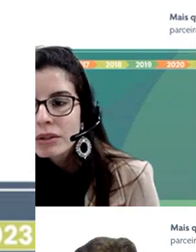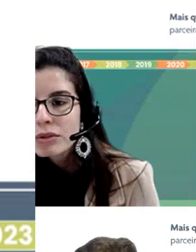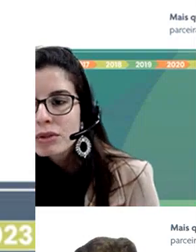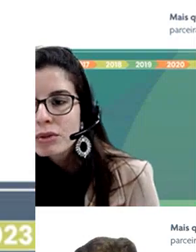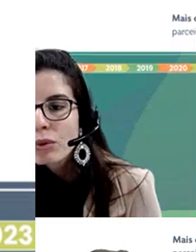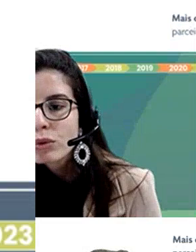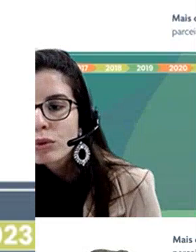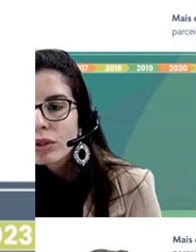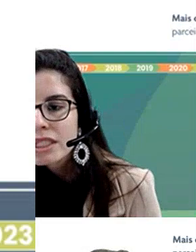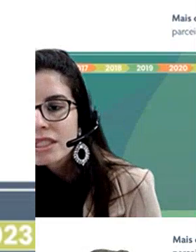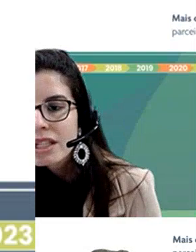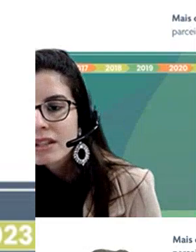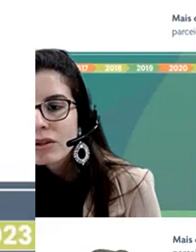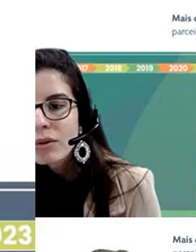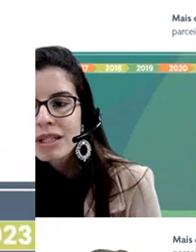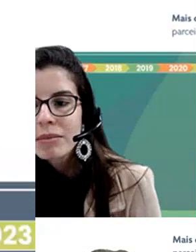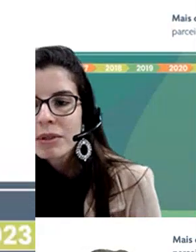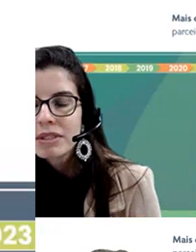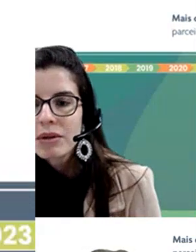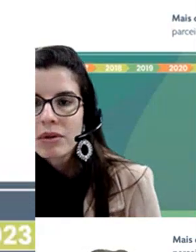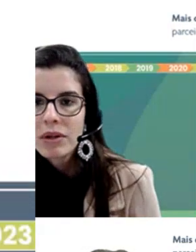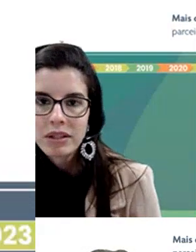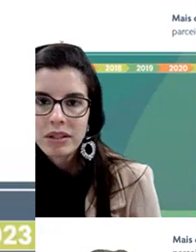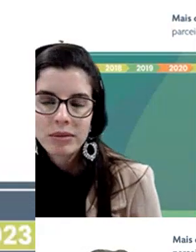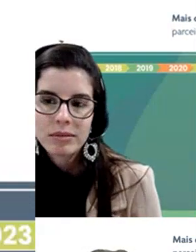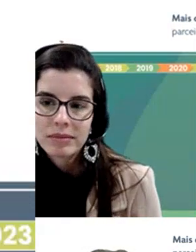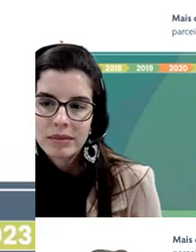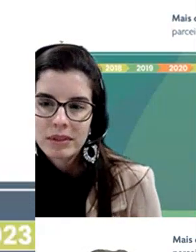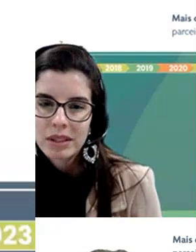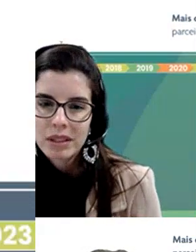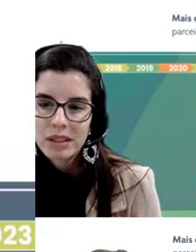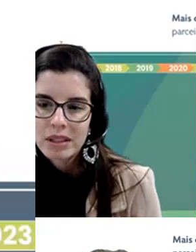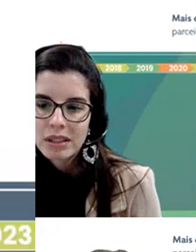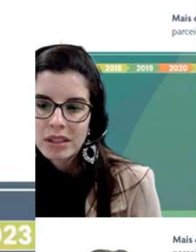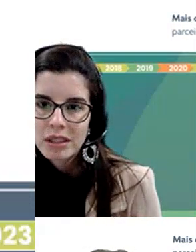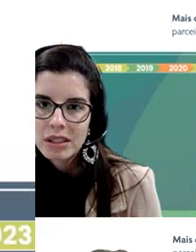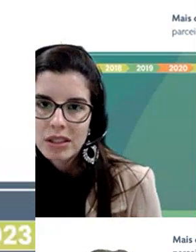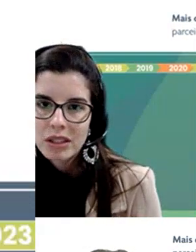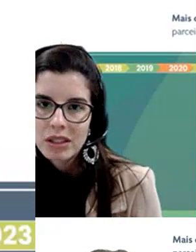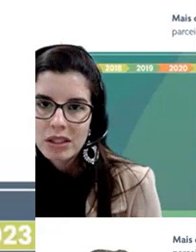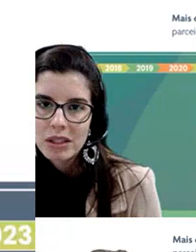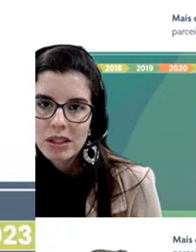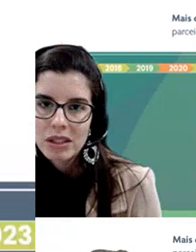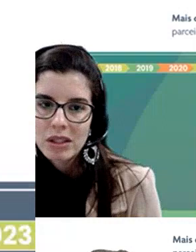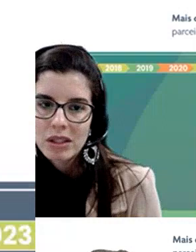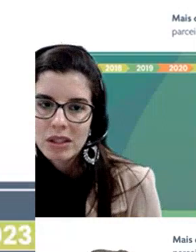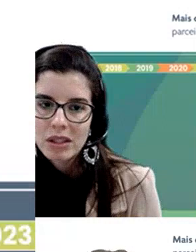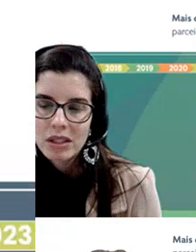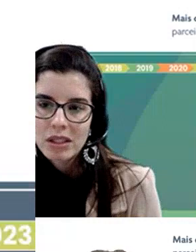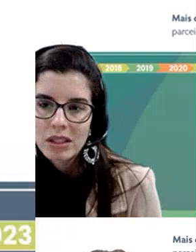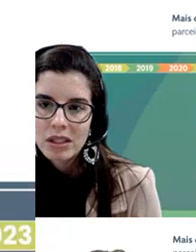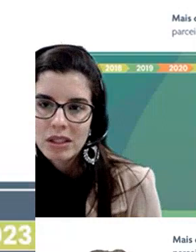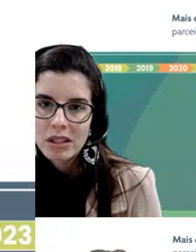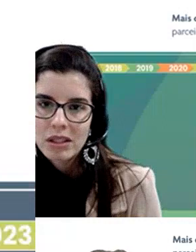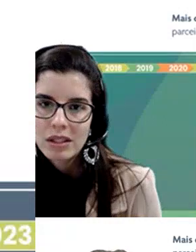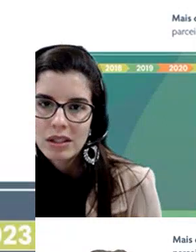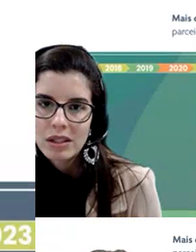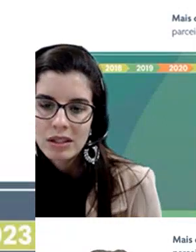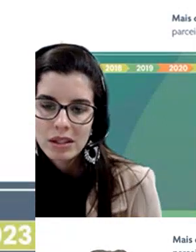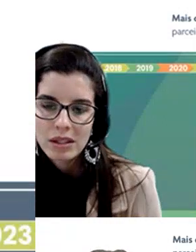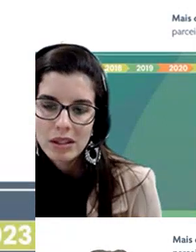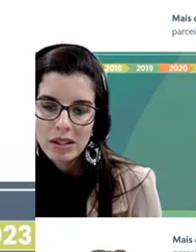está ocorrendo desconto no contra-cheque. Como saber o que está ocorrendo? Nós temos 2 assessores previdenciários aqui dentro